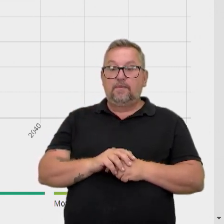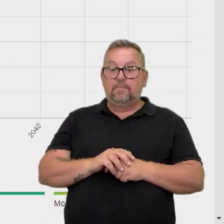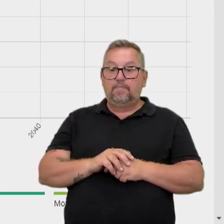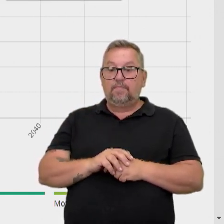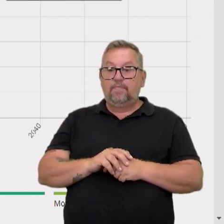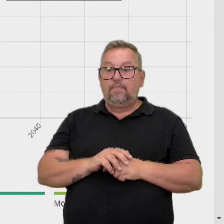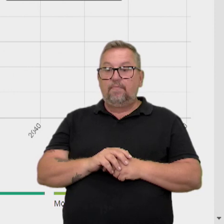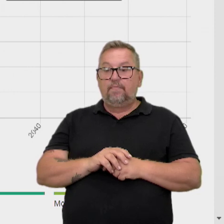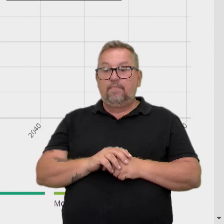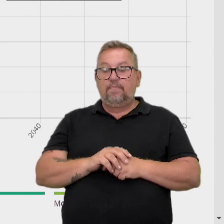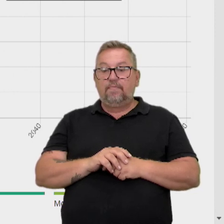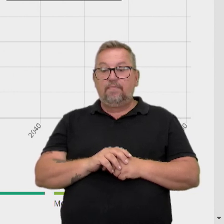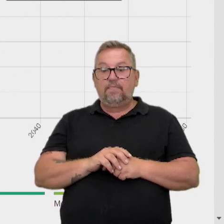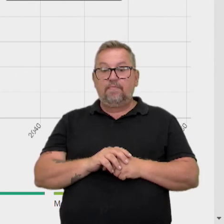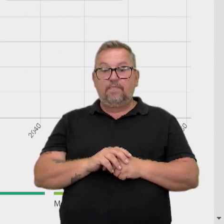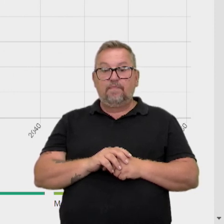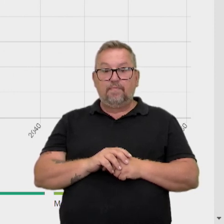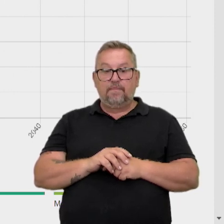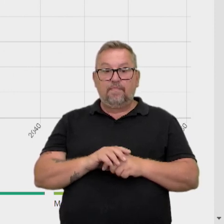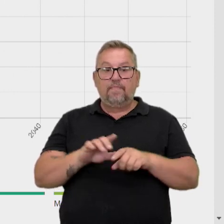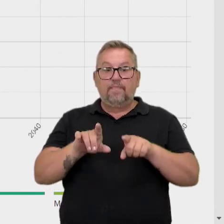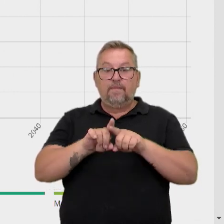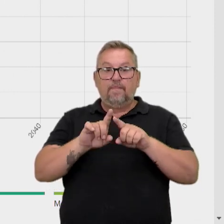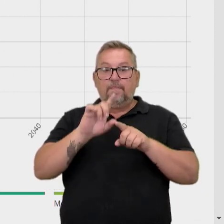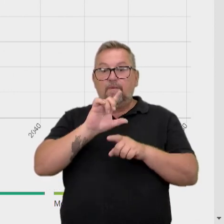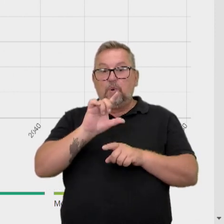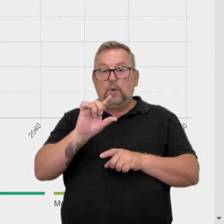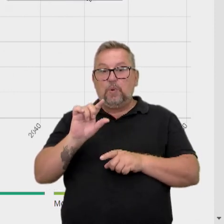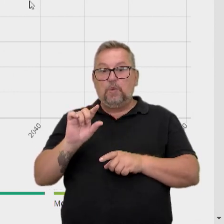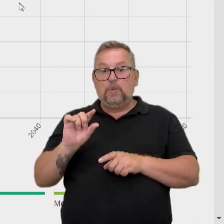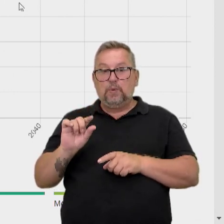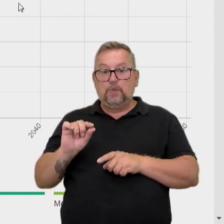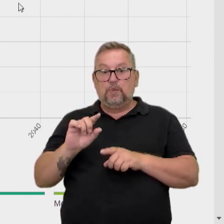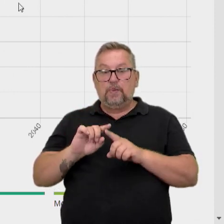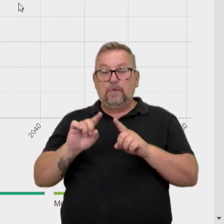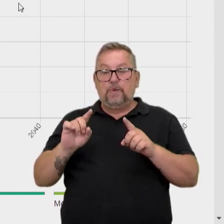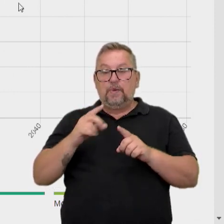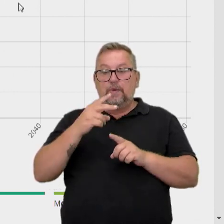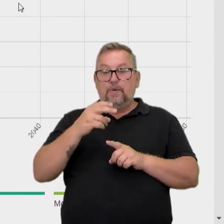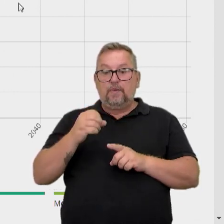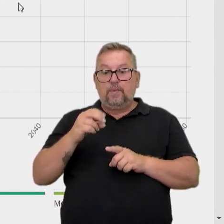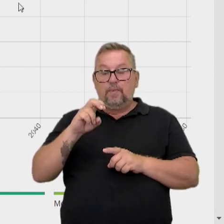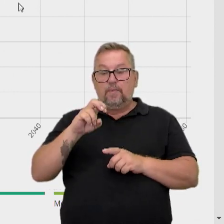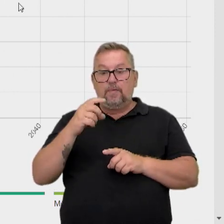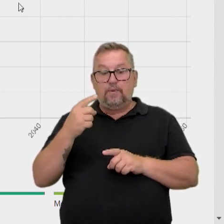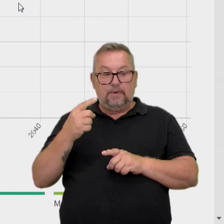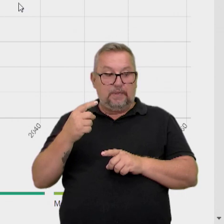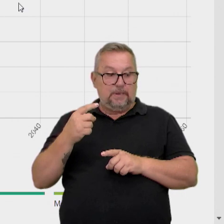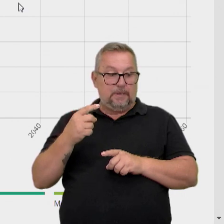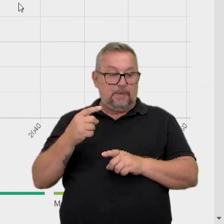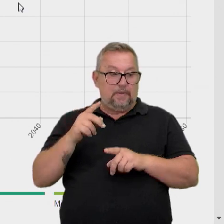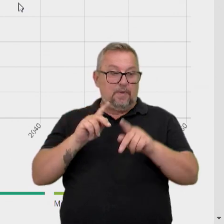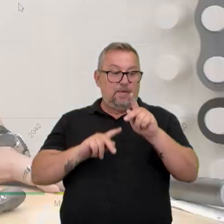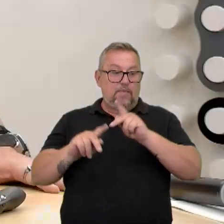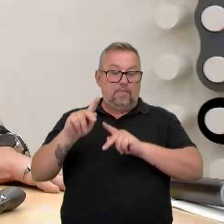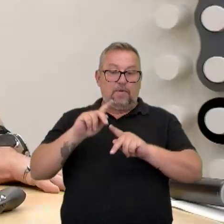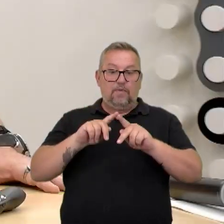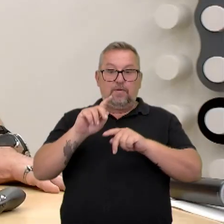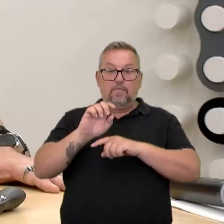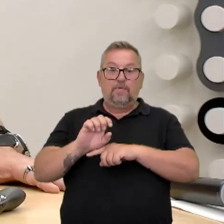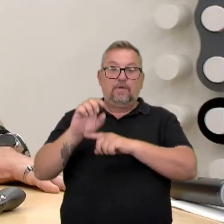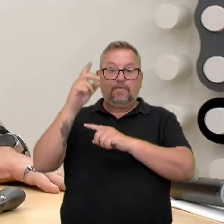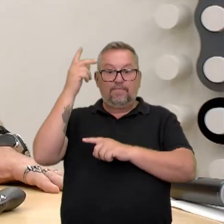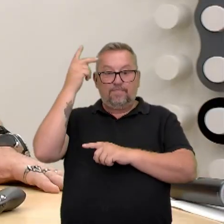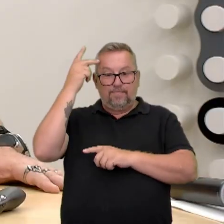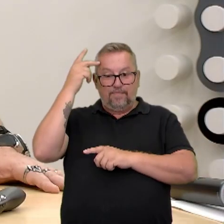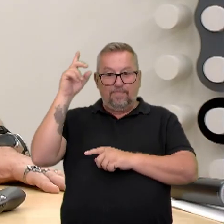51.377.000, né? E aí ela vai descendo, ou seja, a partir de 2051, a população do estado de São Paulo ela